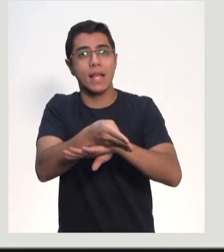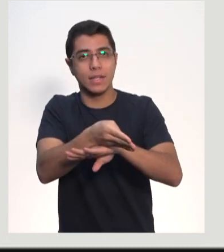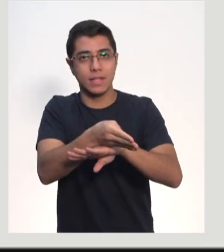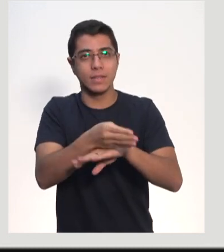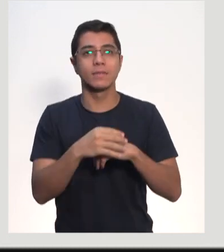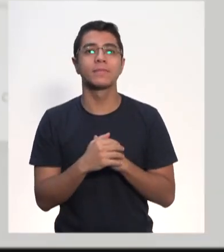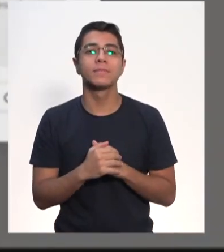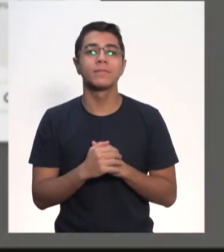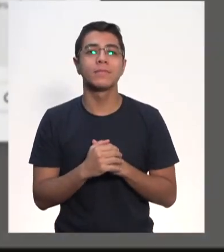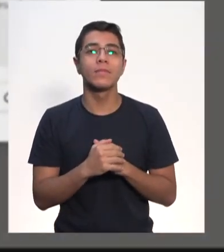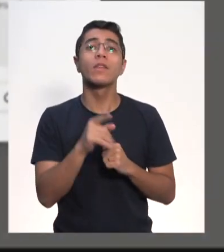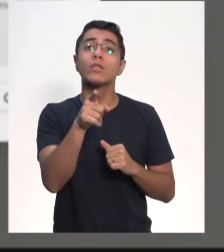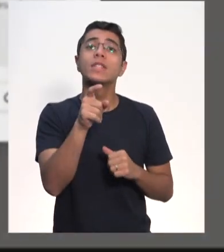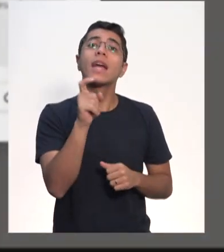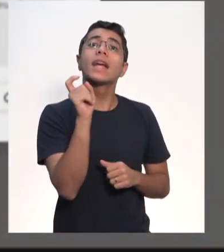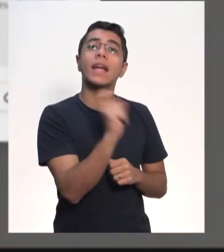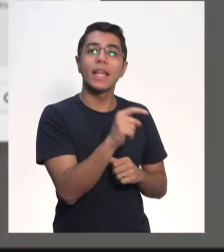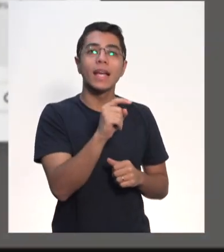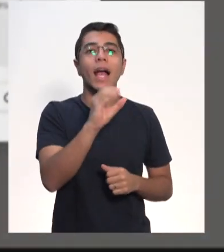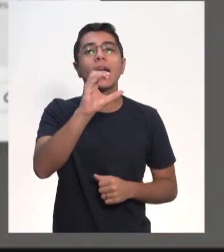clique em Criar Equipe,